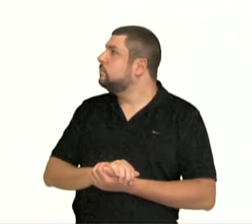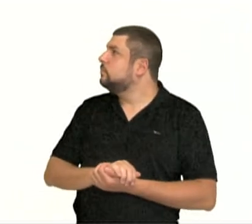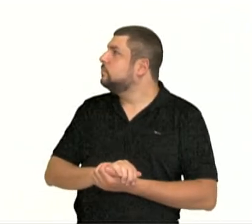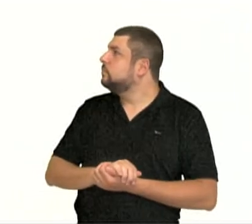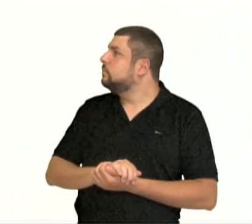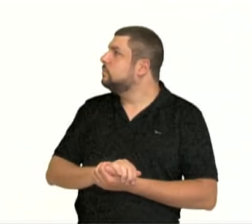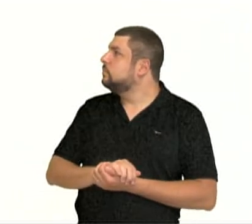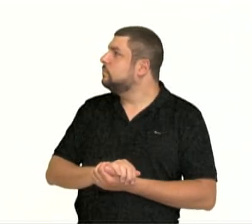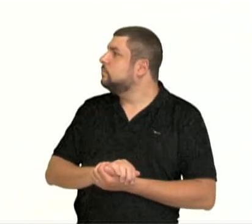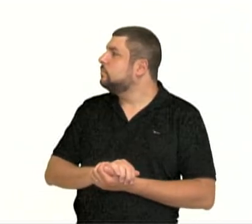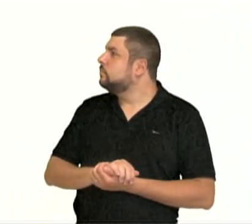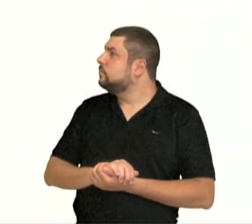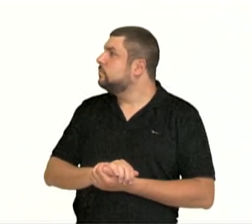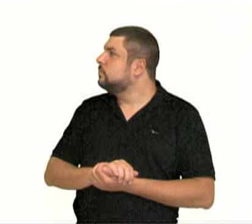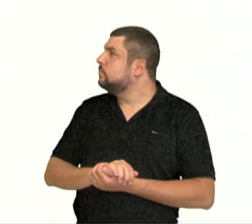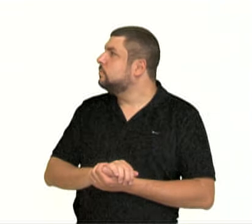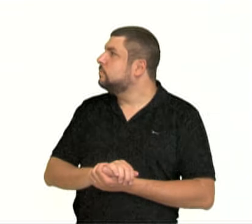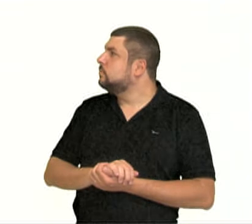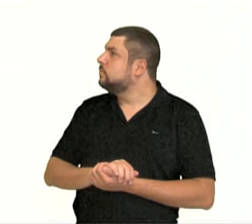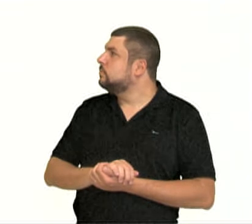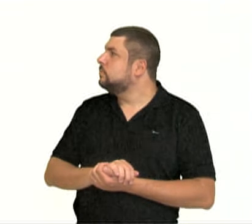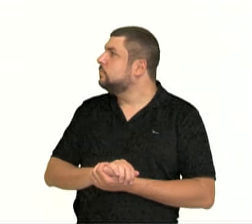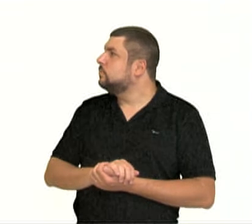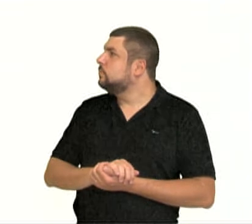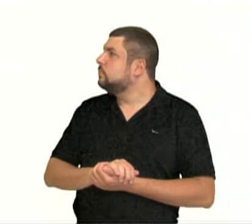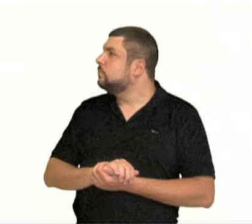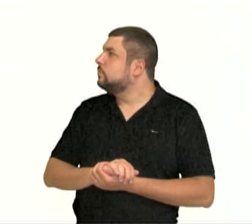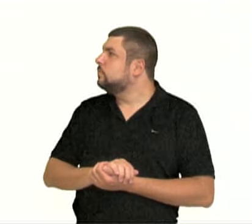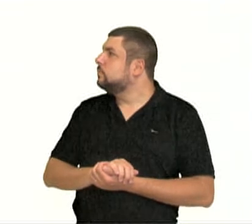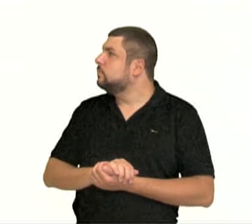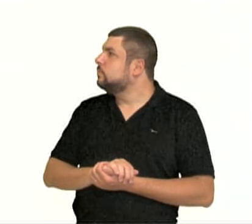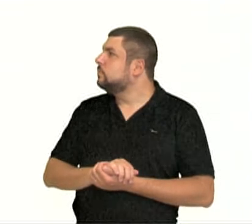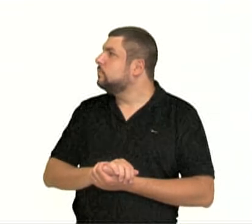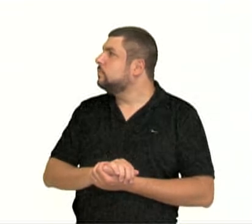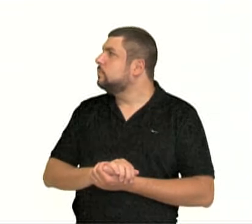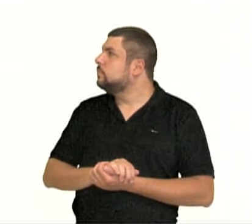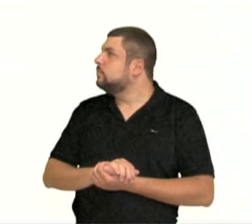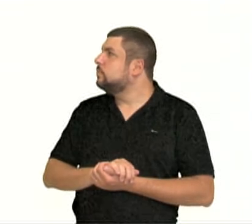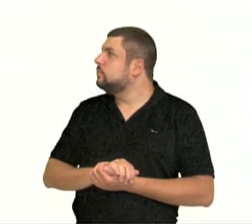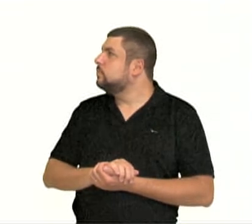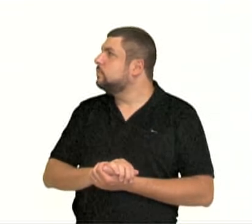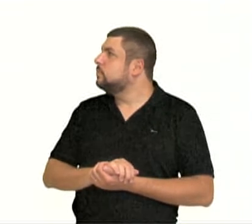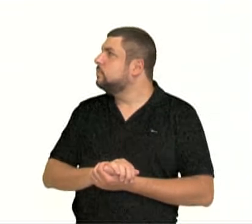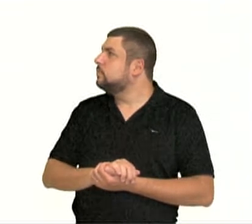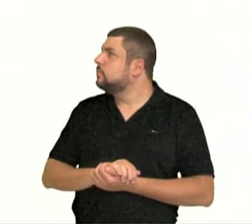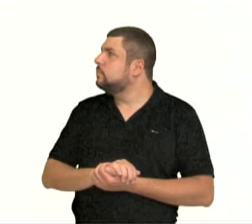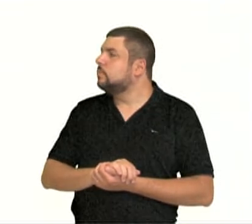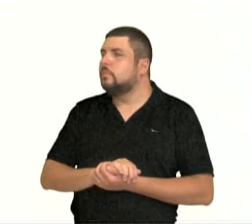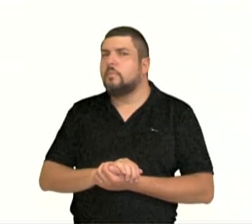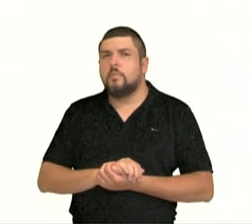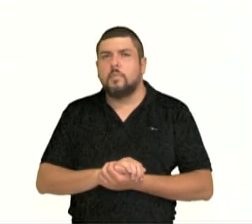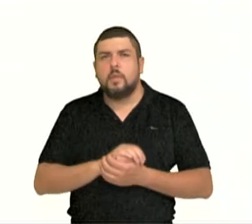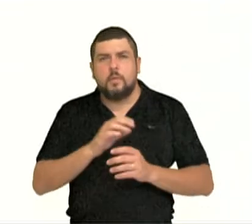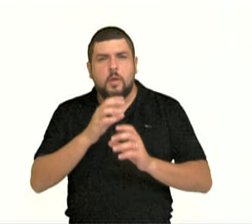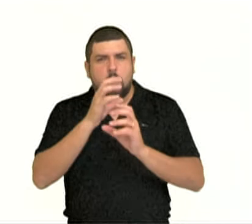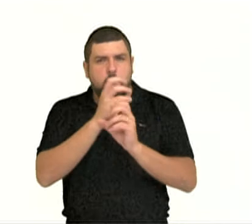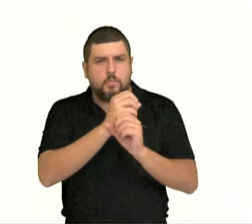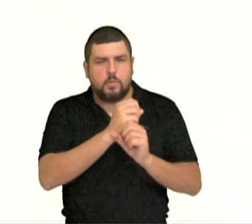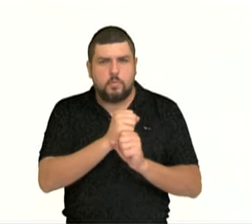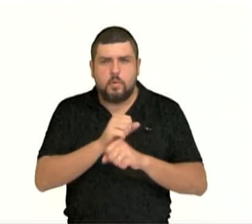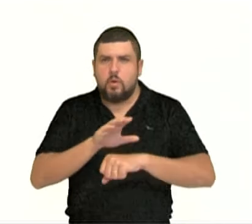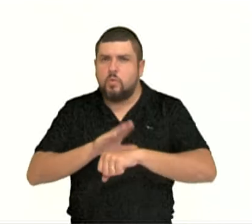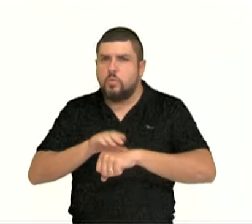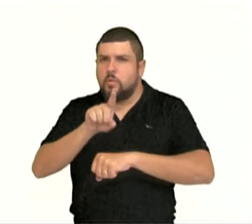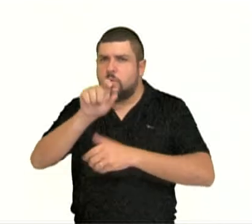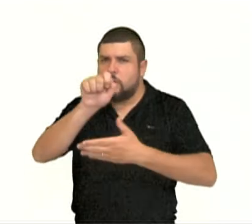item C, 8 Newton por segundo, ou alternativa D, 15 Newton por segundo. Eu vou dar um tempo para vocês